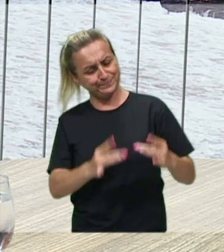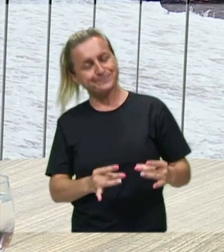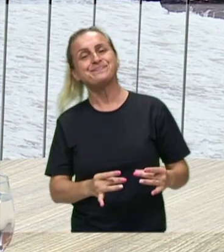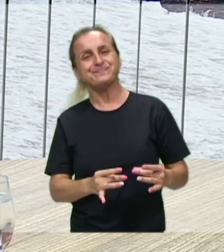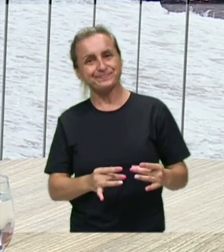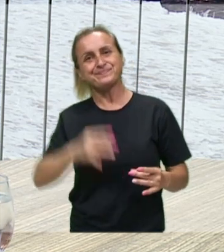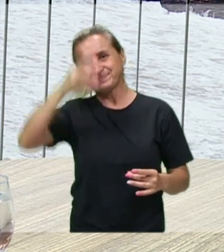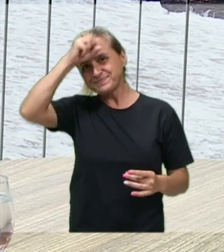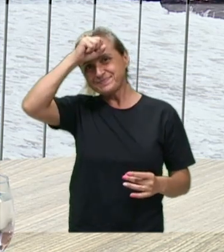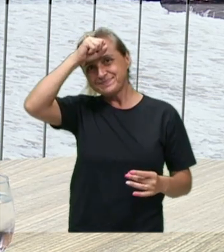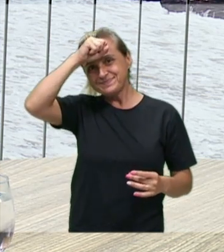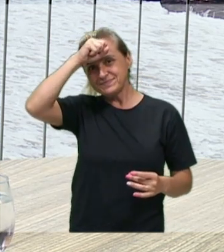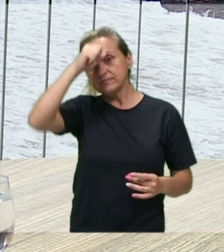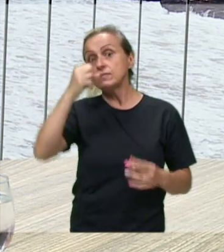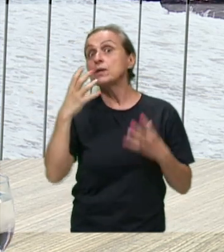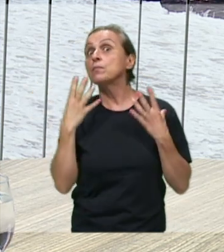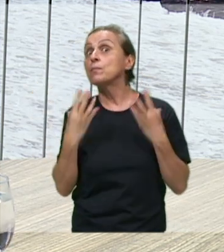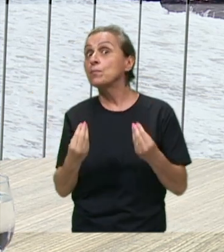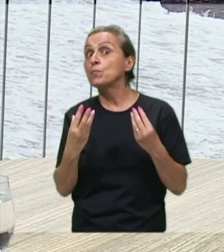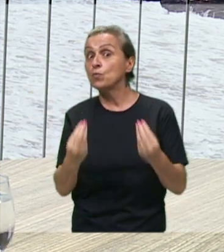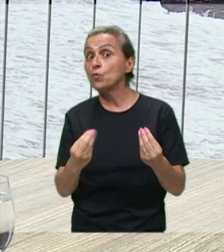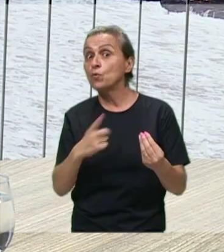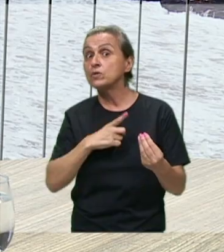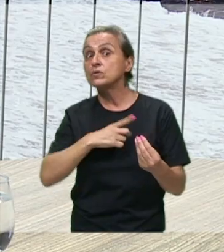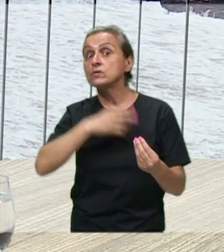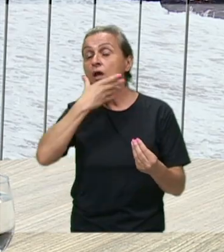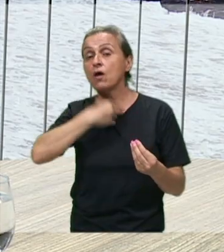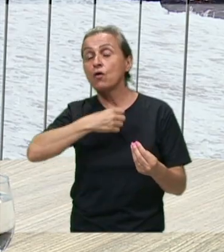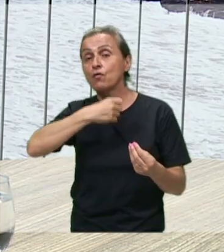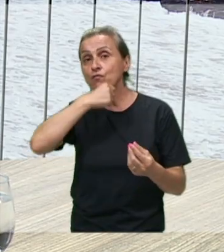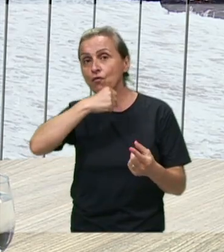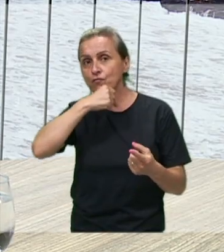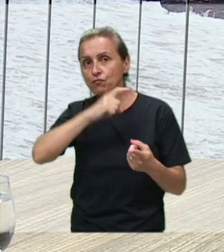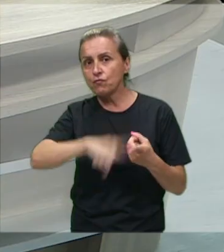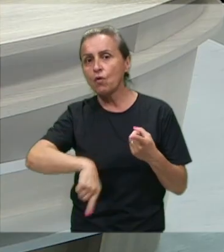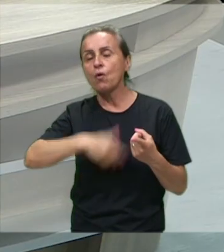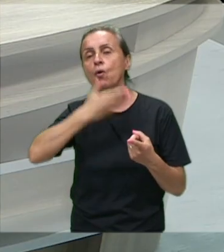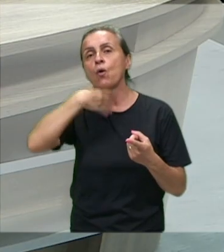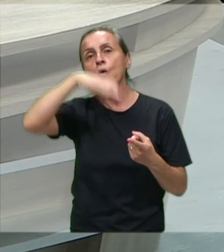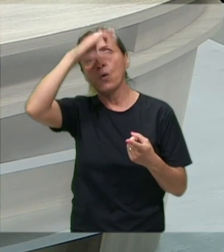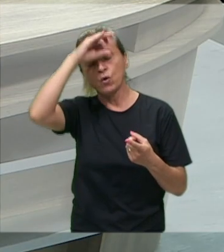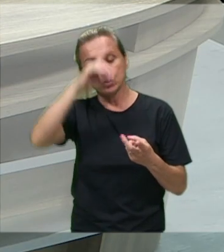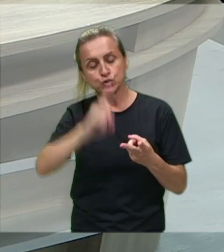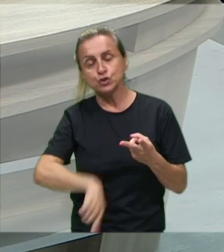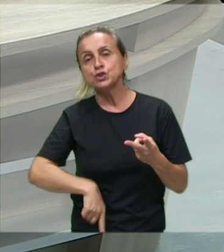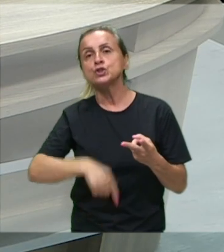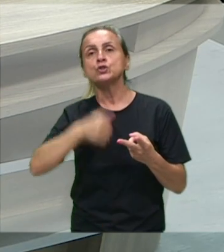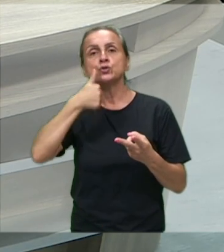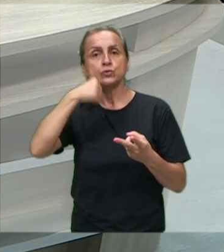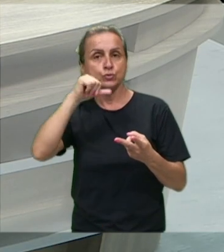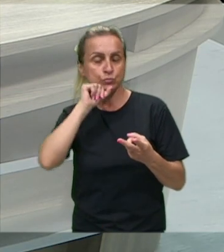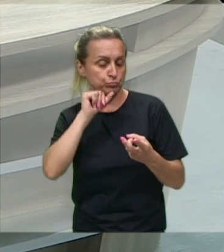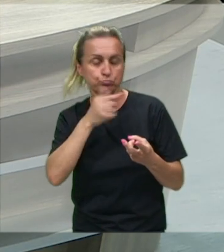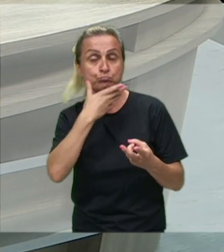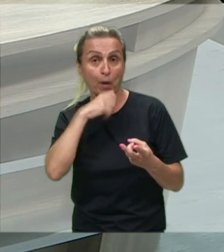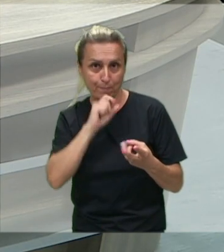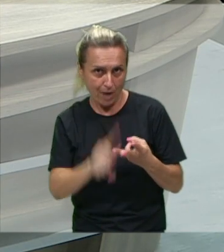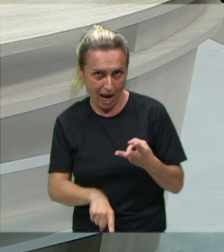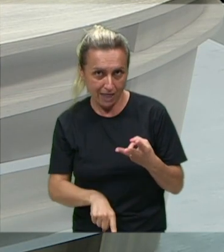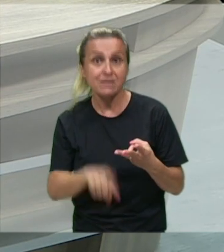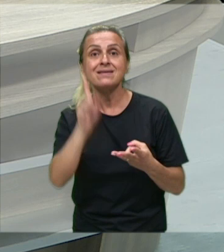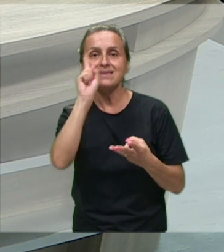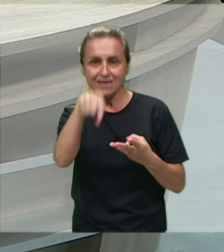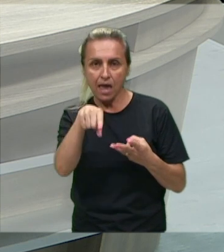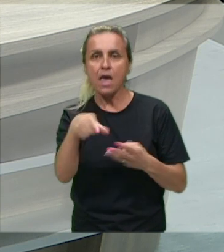aprender. E muitos têm um vovô, tem um tio, tem um que são papai, ligados à pesca. E a gente gostaria de